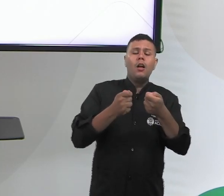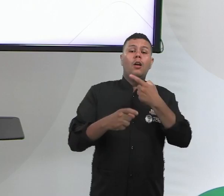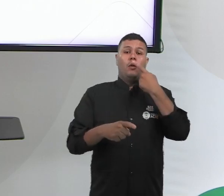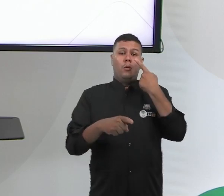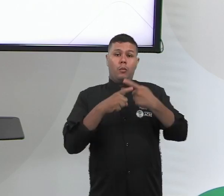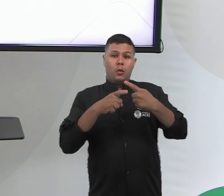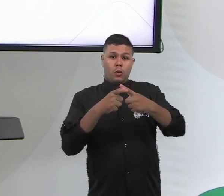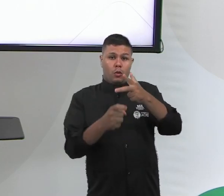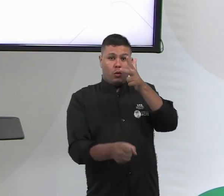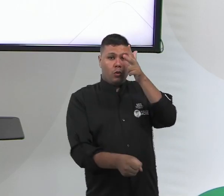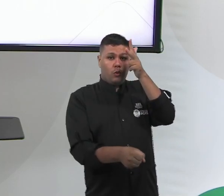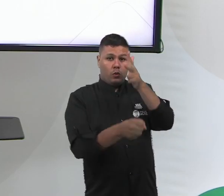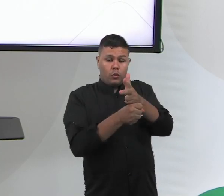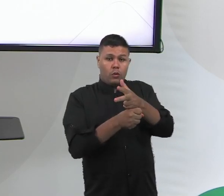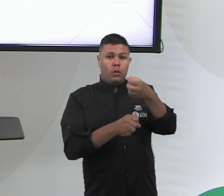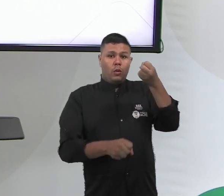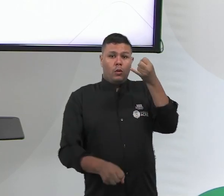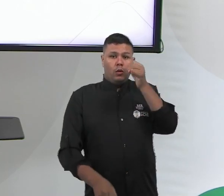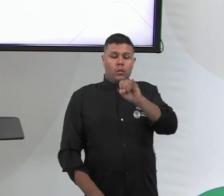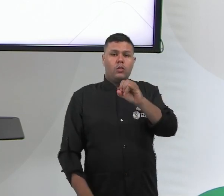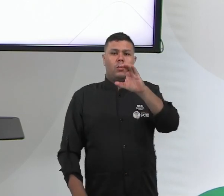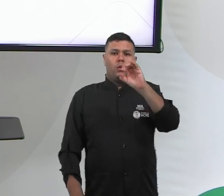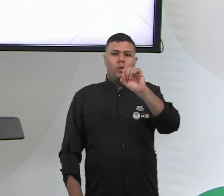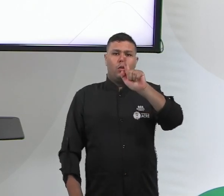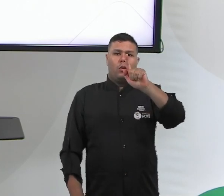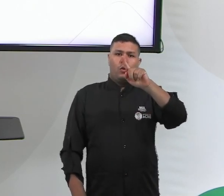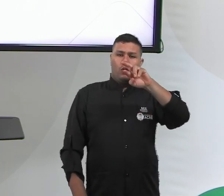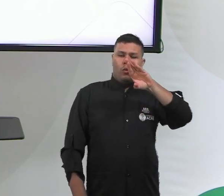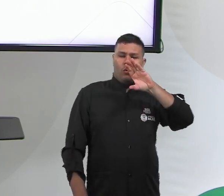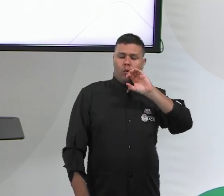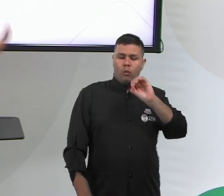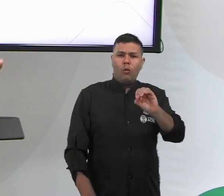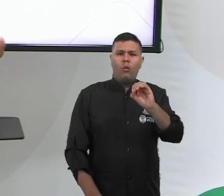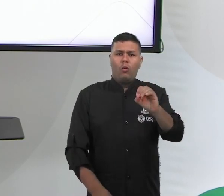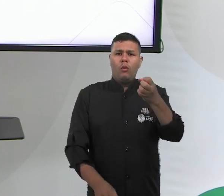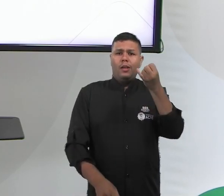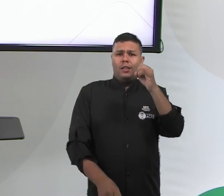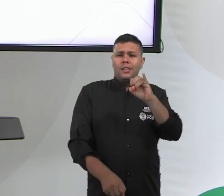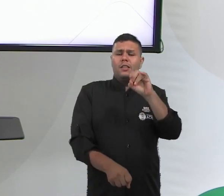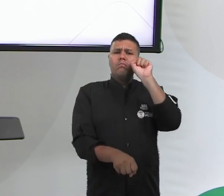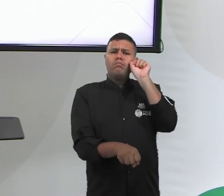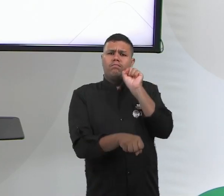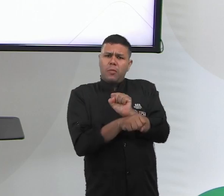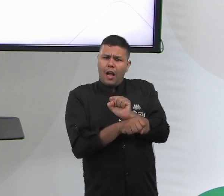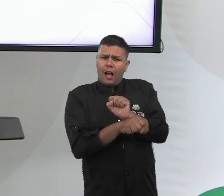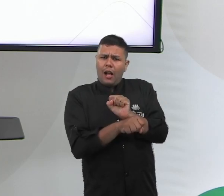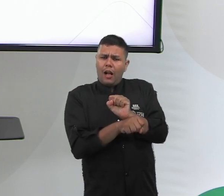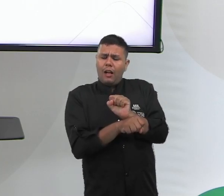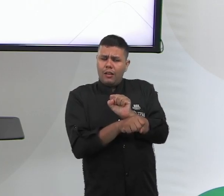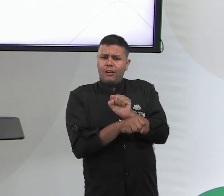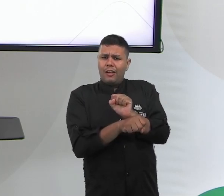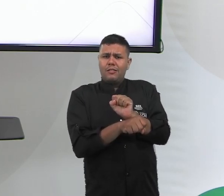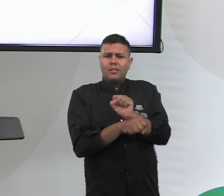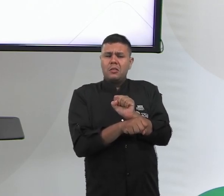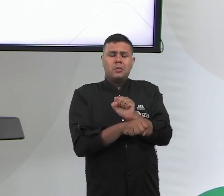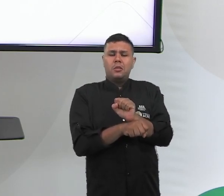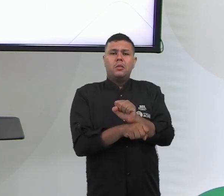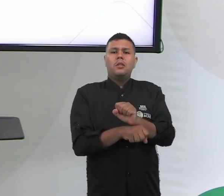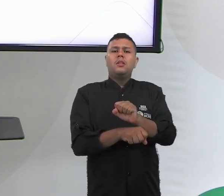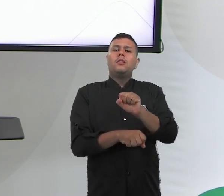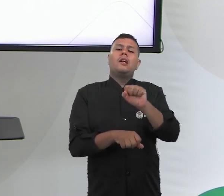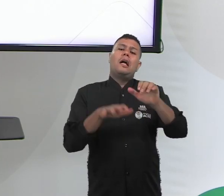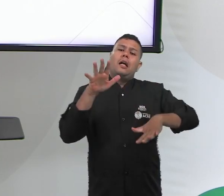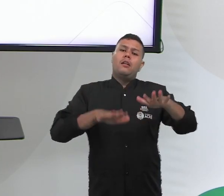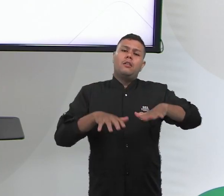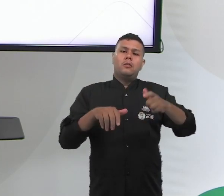nesse vídeo, se o ogro tivesse não revidado a agressão do outro ogro, talvez eles não precisariam